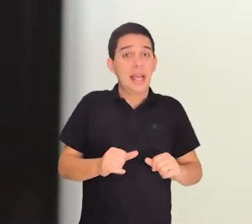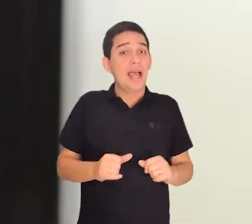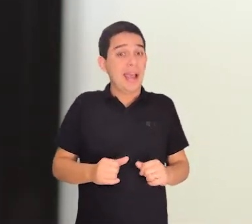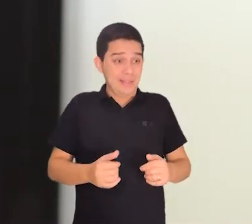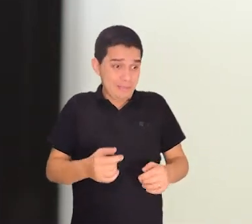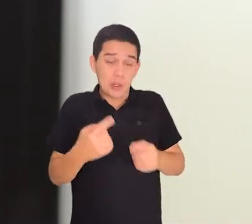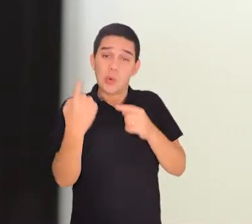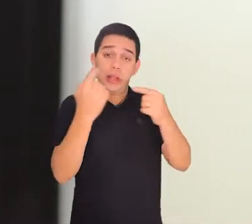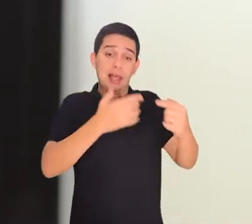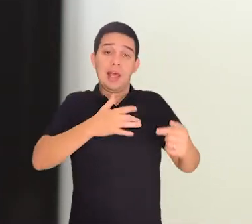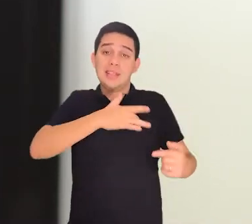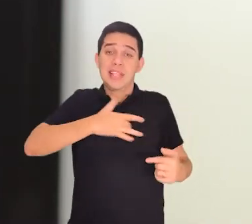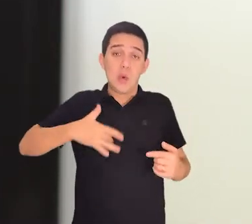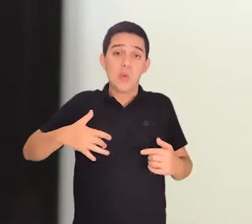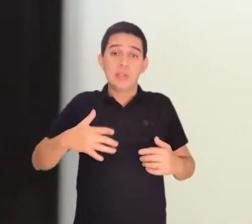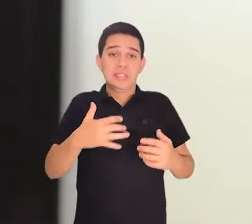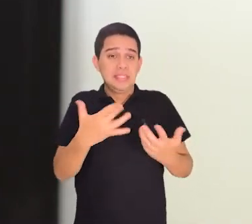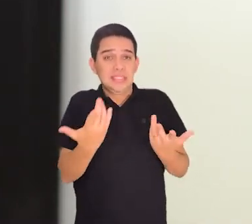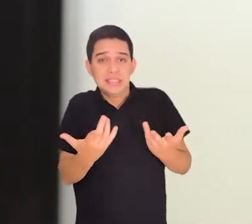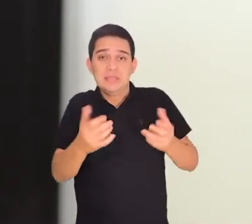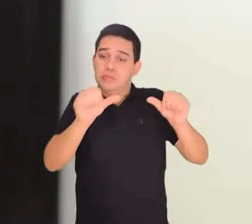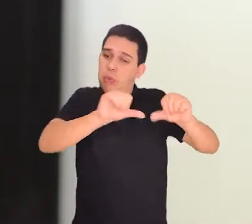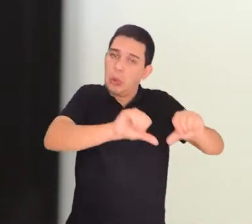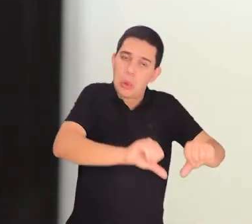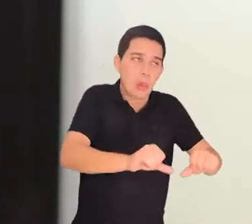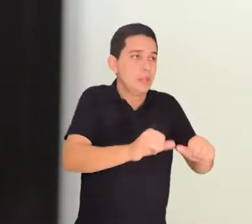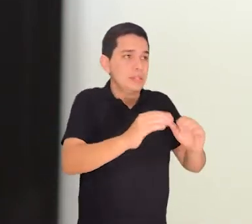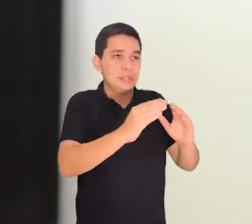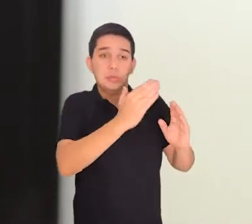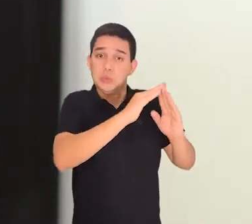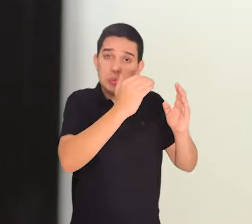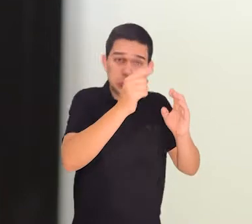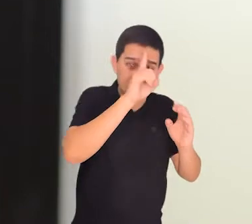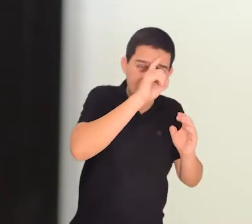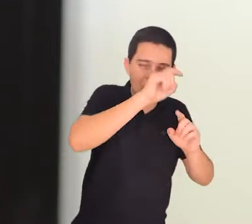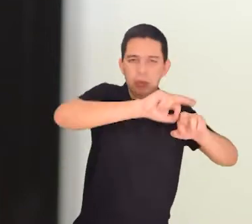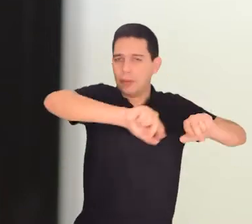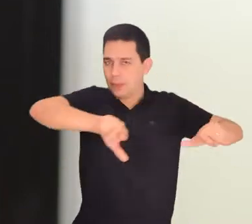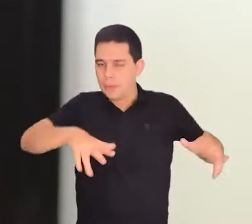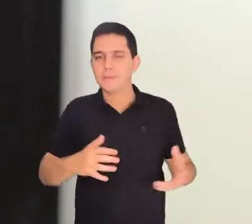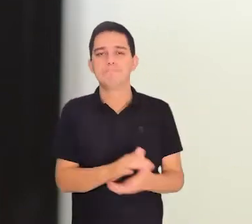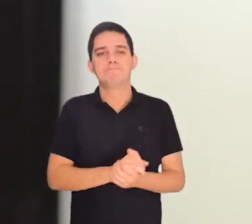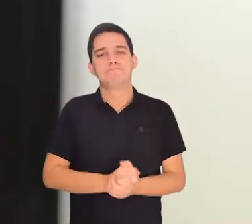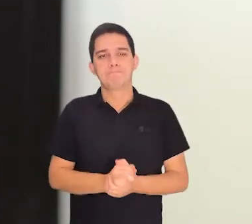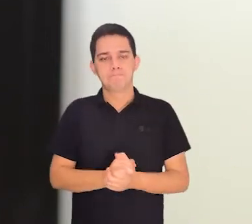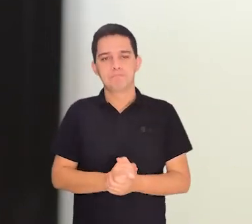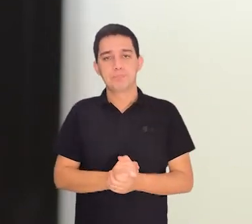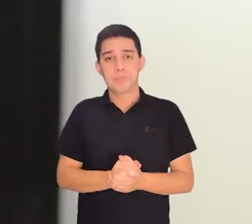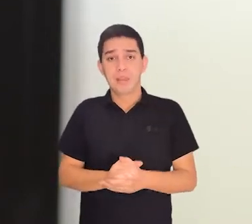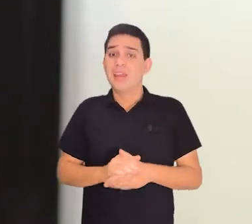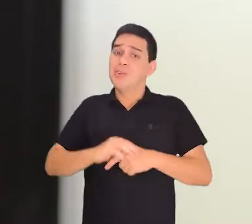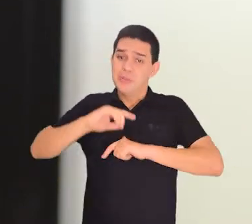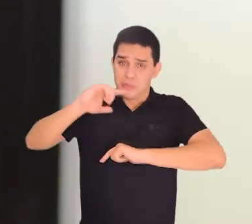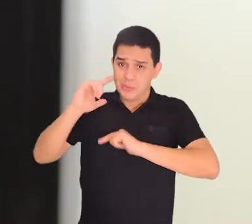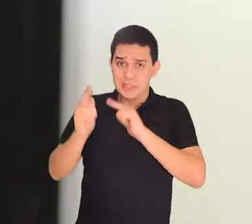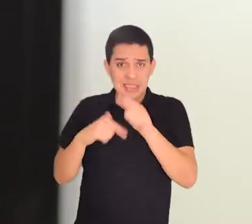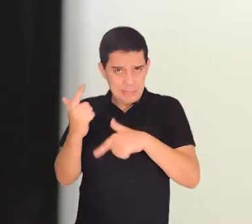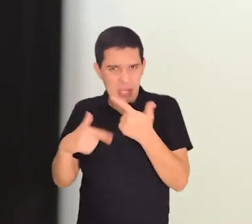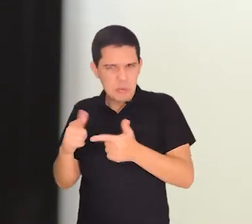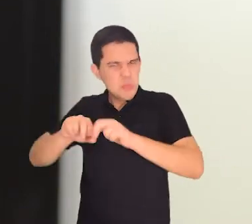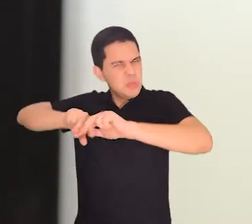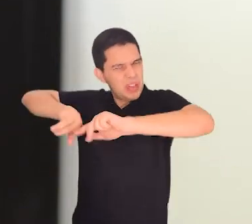da saúde, no enfrentamento dessa pandemia, como eles trabalham